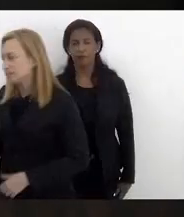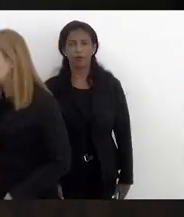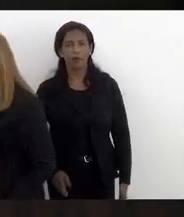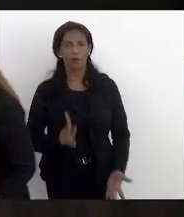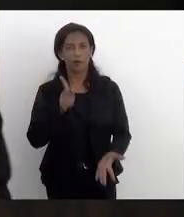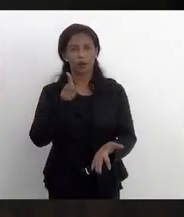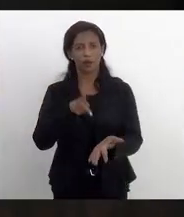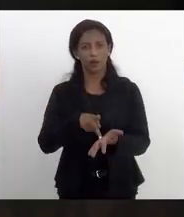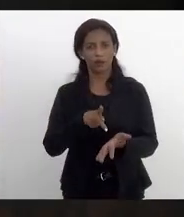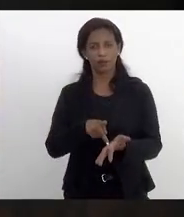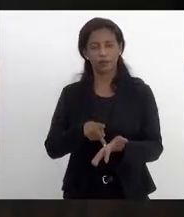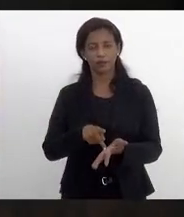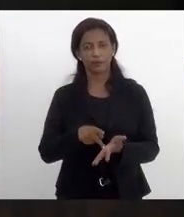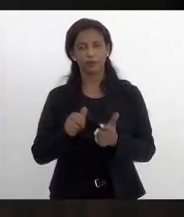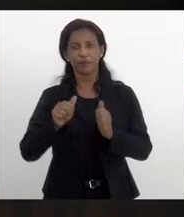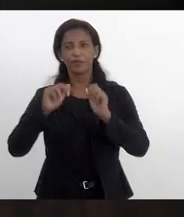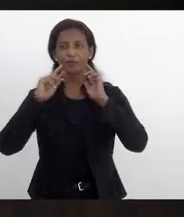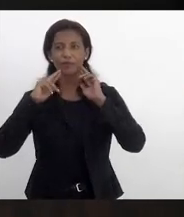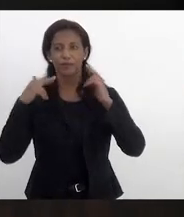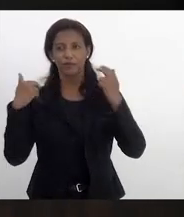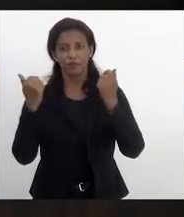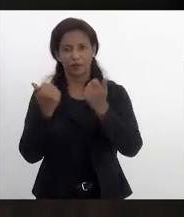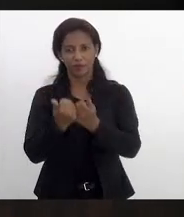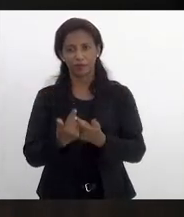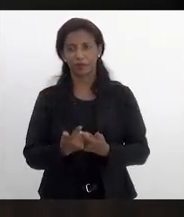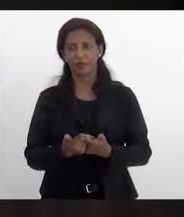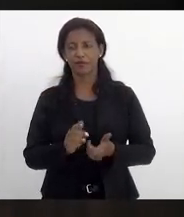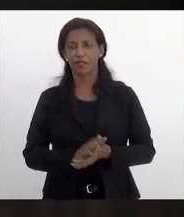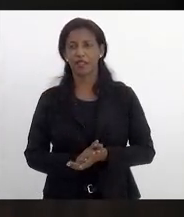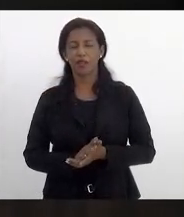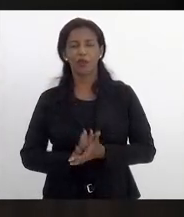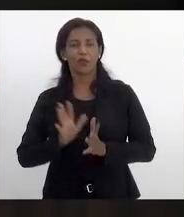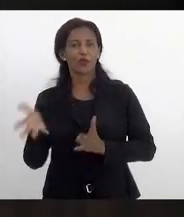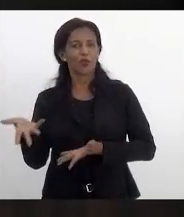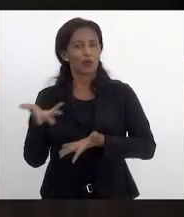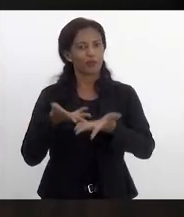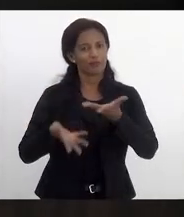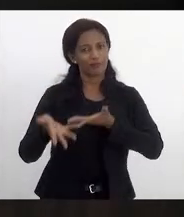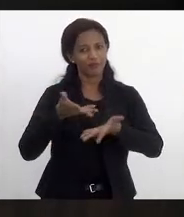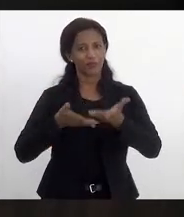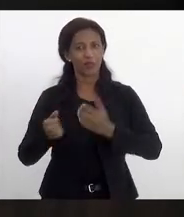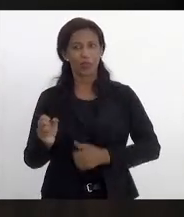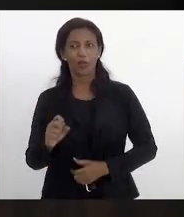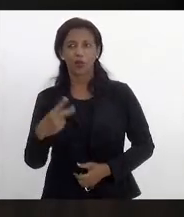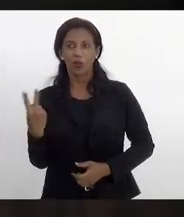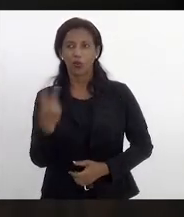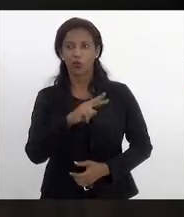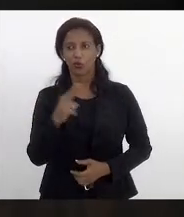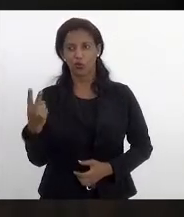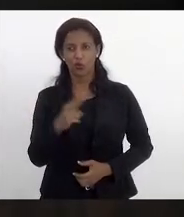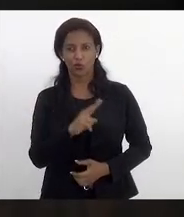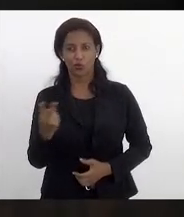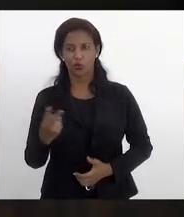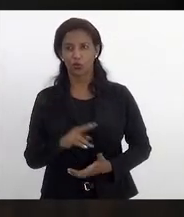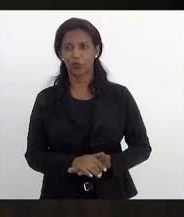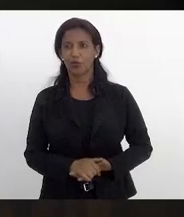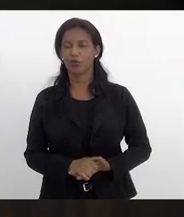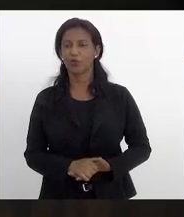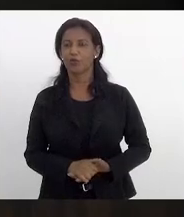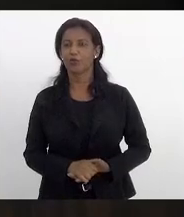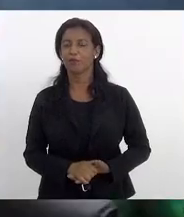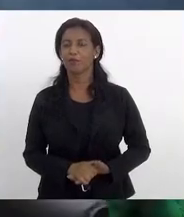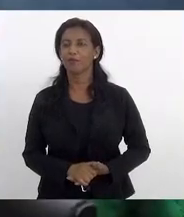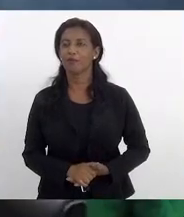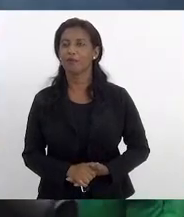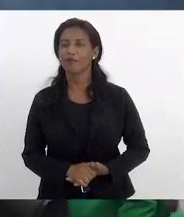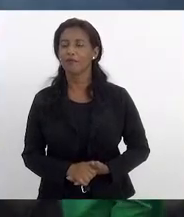da Assembleia. Foi uma descontração dos parlamentares com os vereadores. Dos dois parlamentos, né? Presidente,